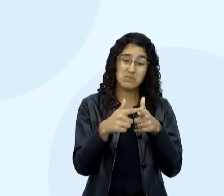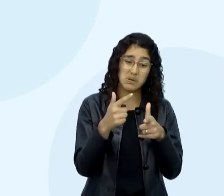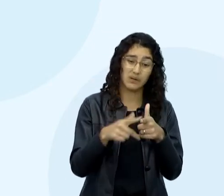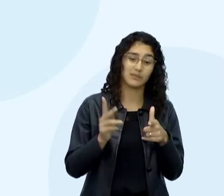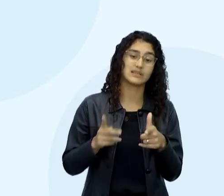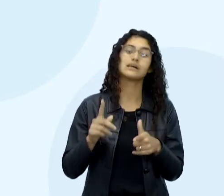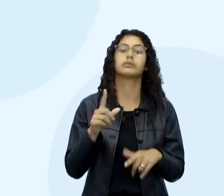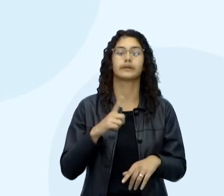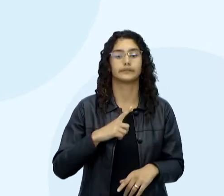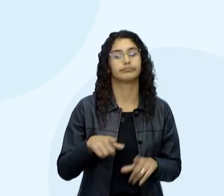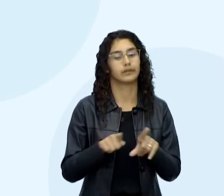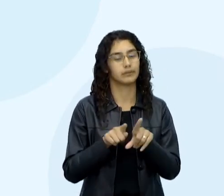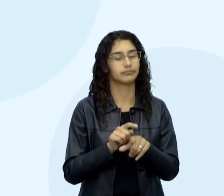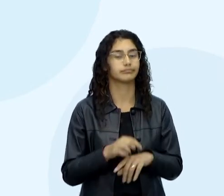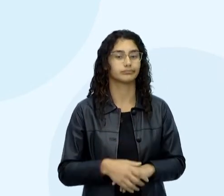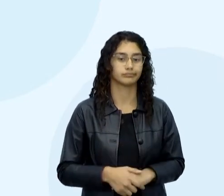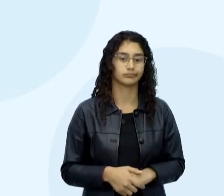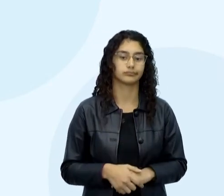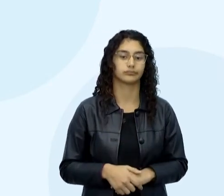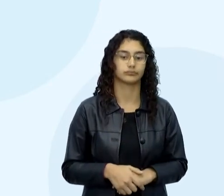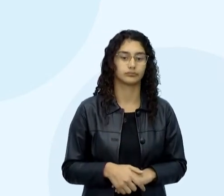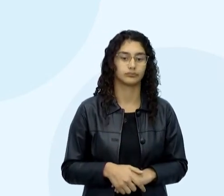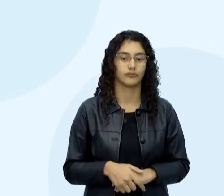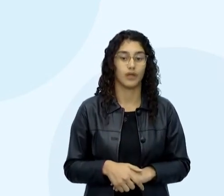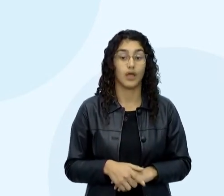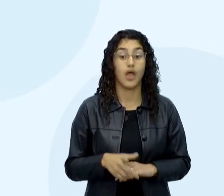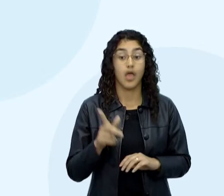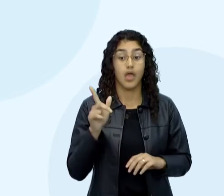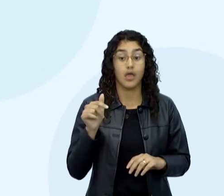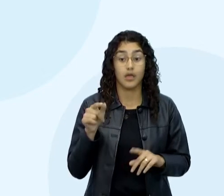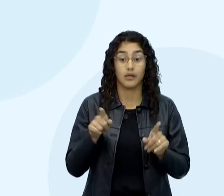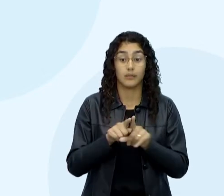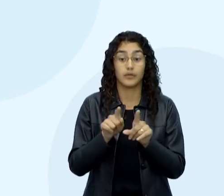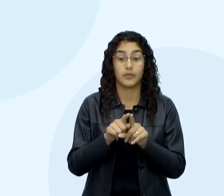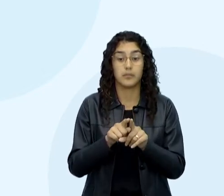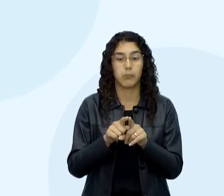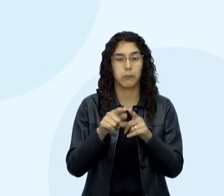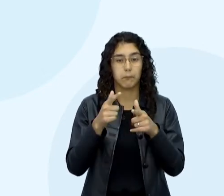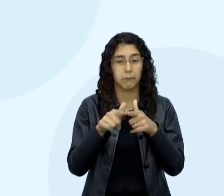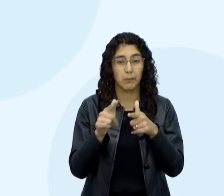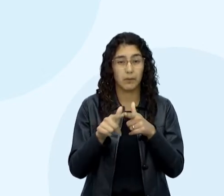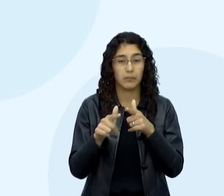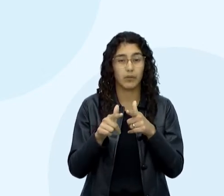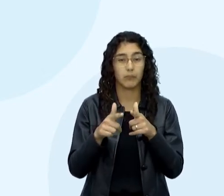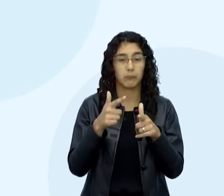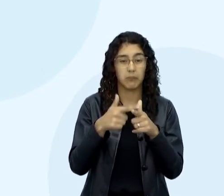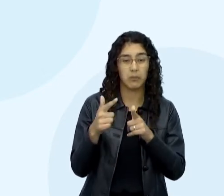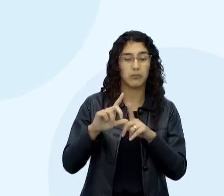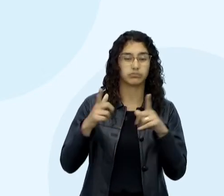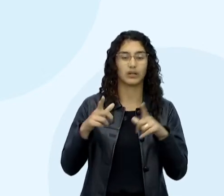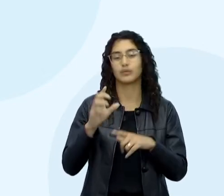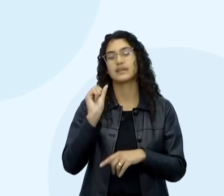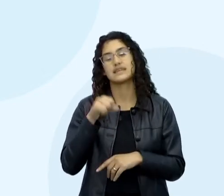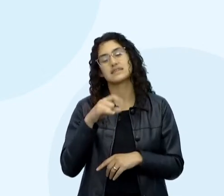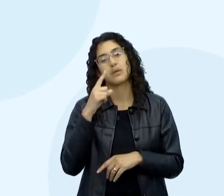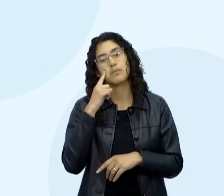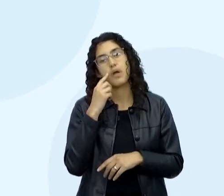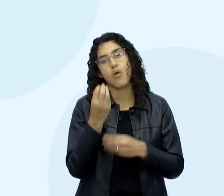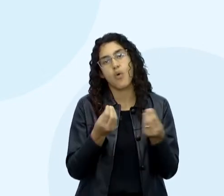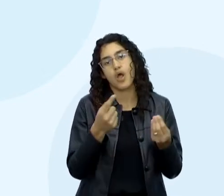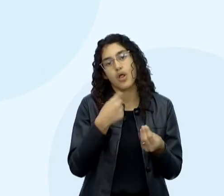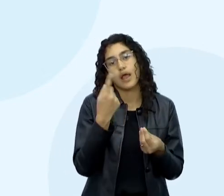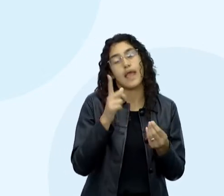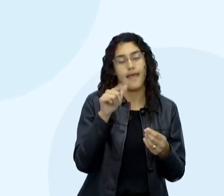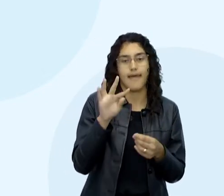Né, sempre. Né, isso aí, tem jeito. E essa tragédia foi muito... Nossa. Foi uma tragédia mesmo. Sabe qual é o problema? Eu não sei se é tragédia quando a gente...